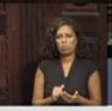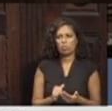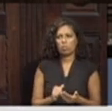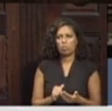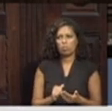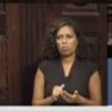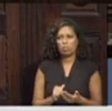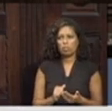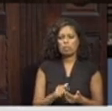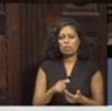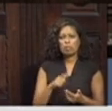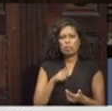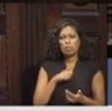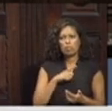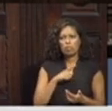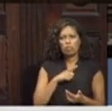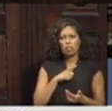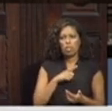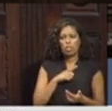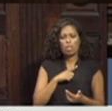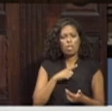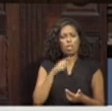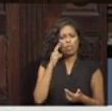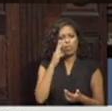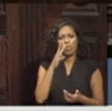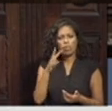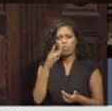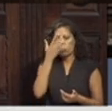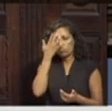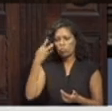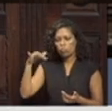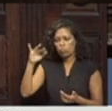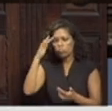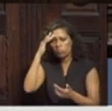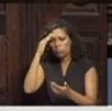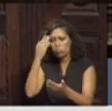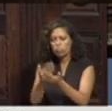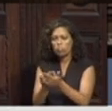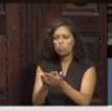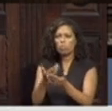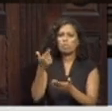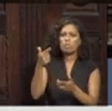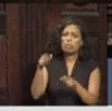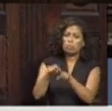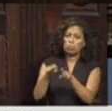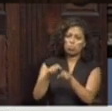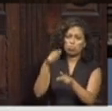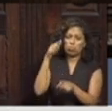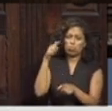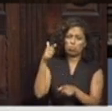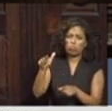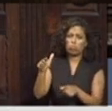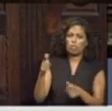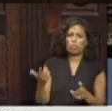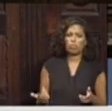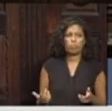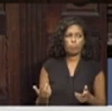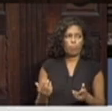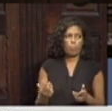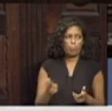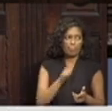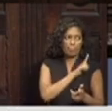estado ao longo de muitos anos, infelizmente, não tem mais o comando da área de segurança pública nas suas mãos.